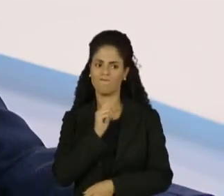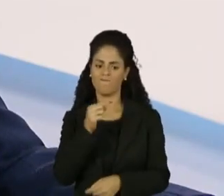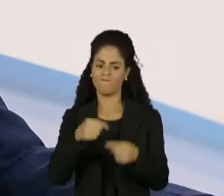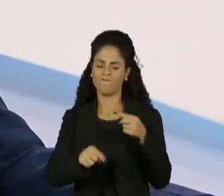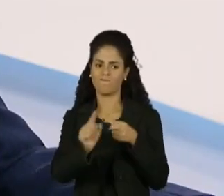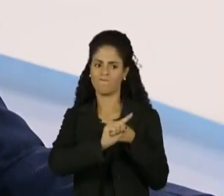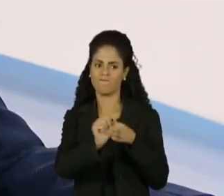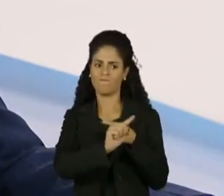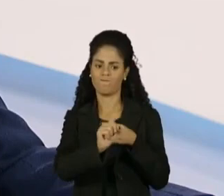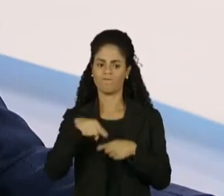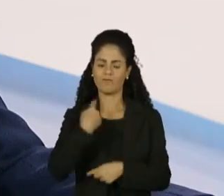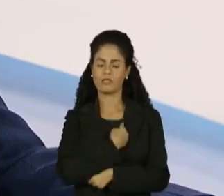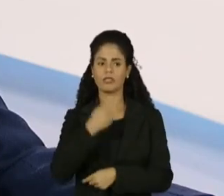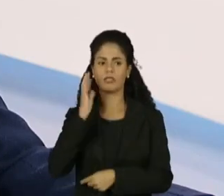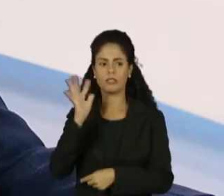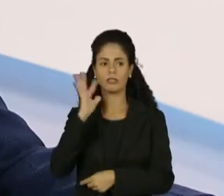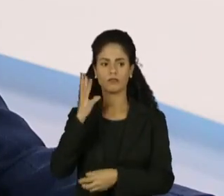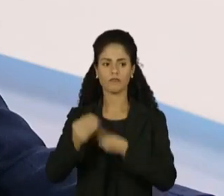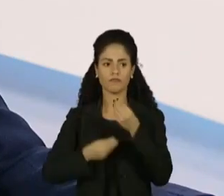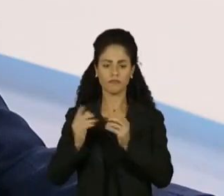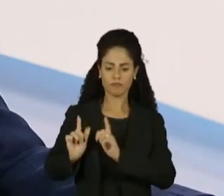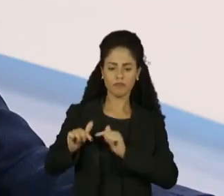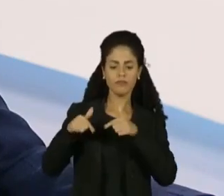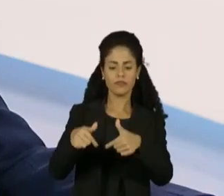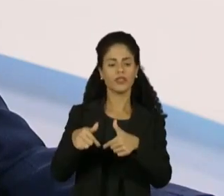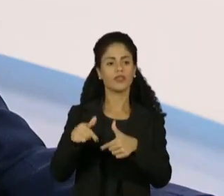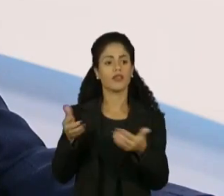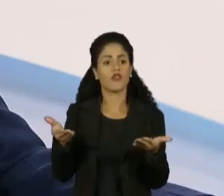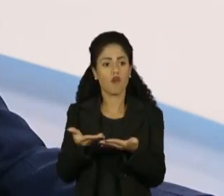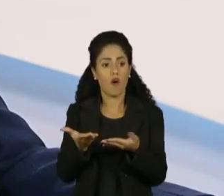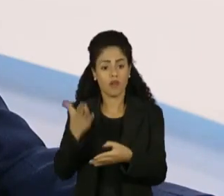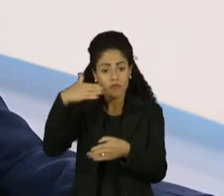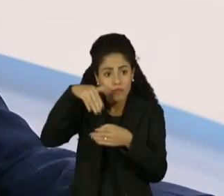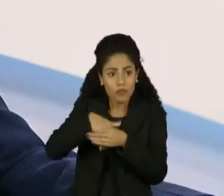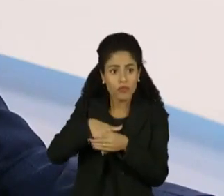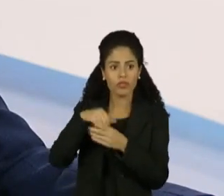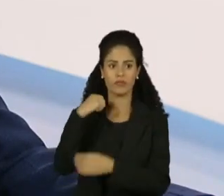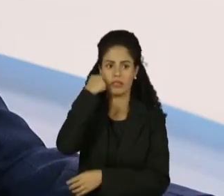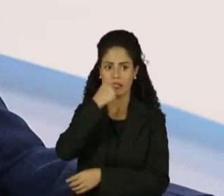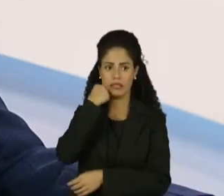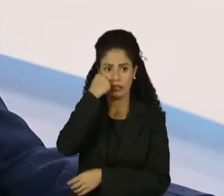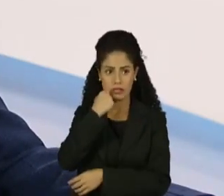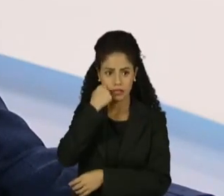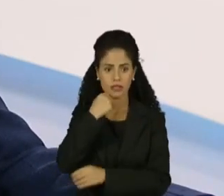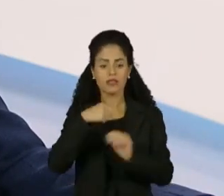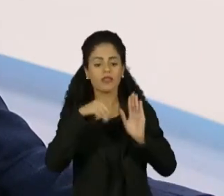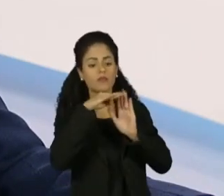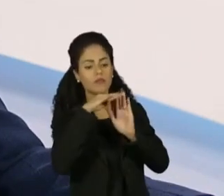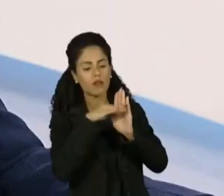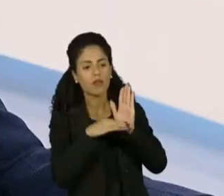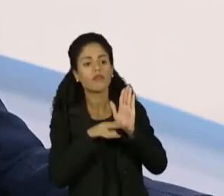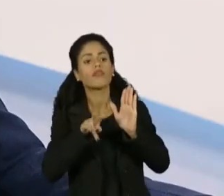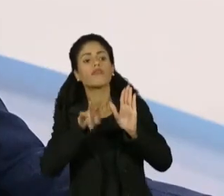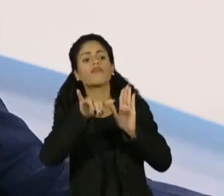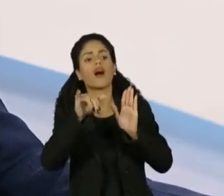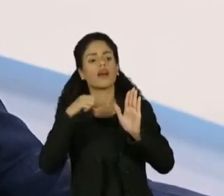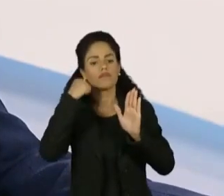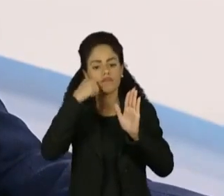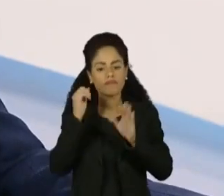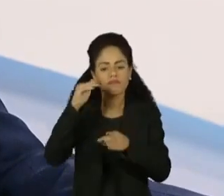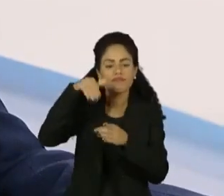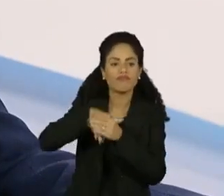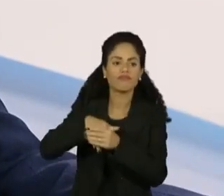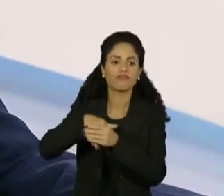imaginamos. É que as ações que estão sendo votadas agora pelo Senado da República, a pauta que vai ser implementada é uma pauta